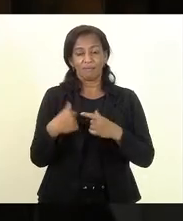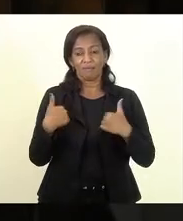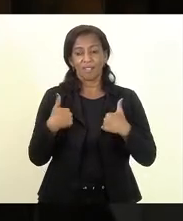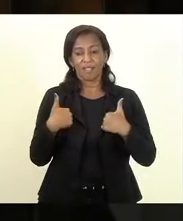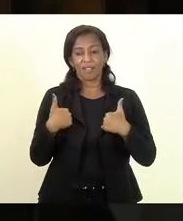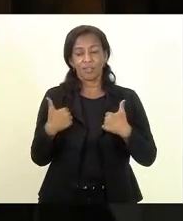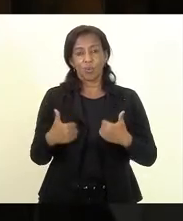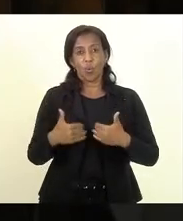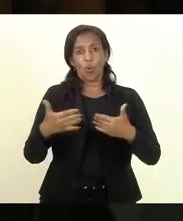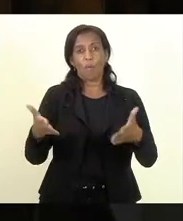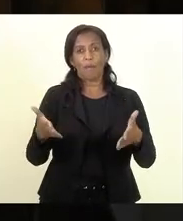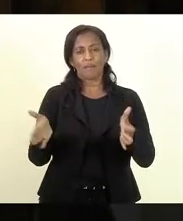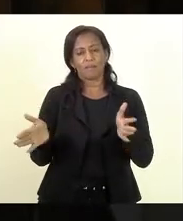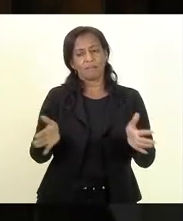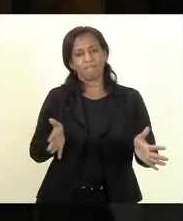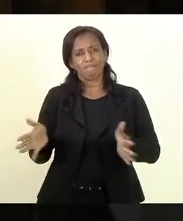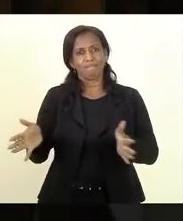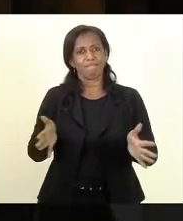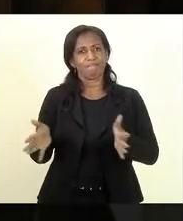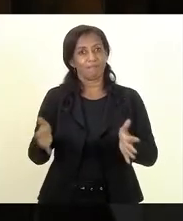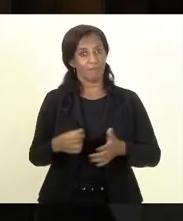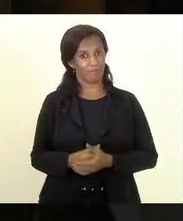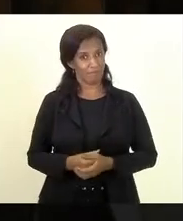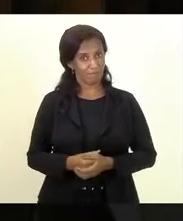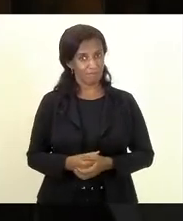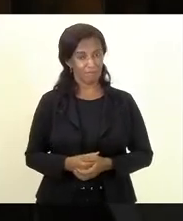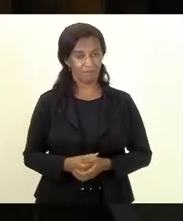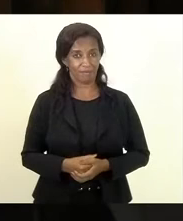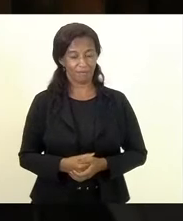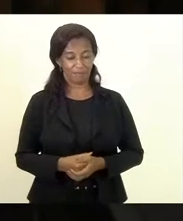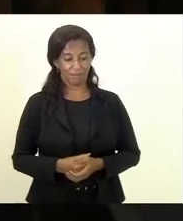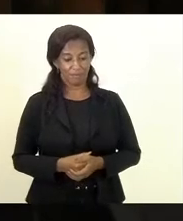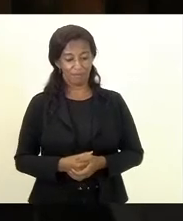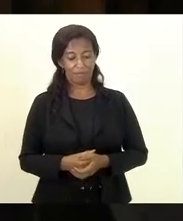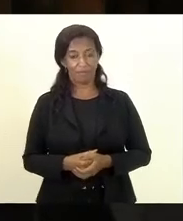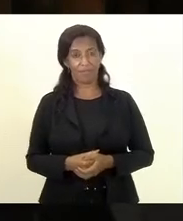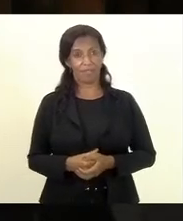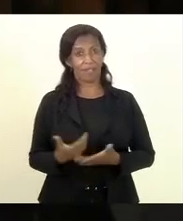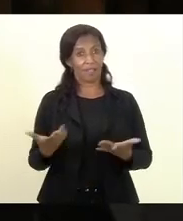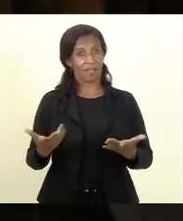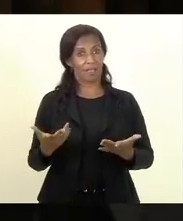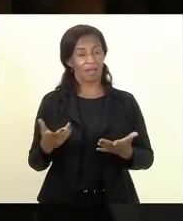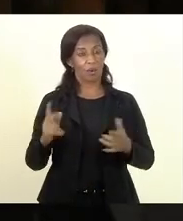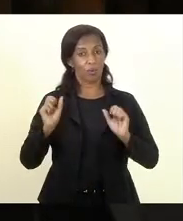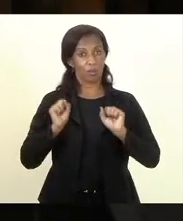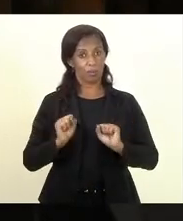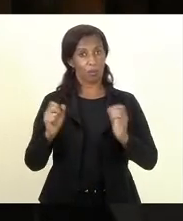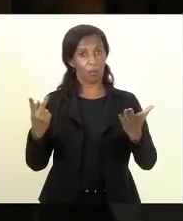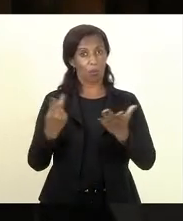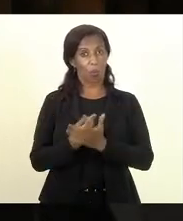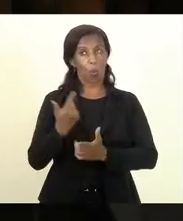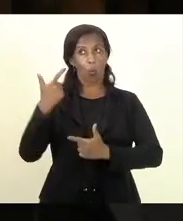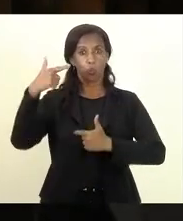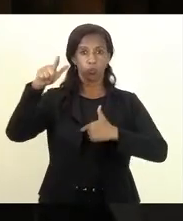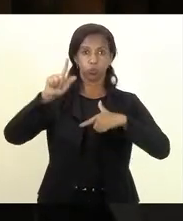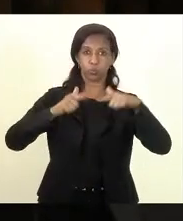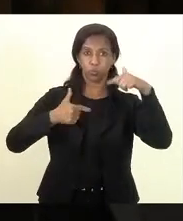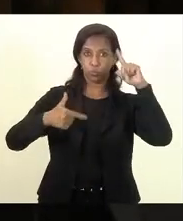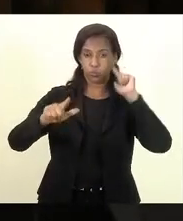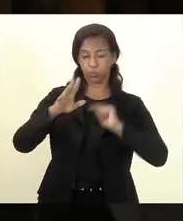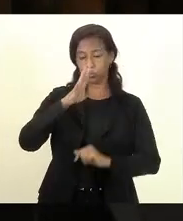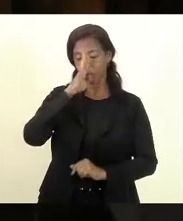se movimentar, volto a dizer, em relação a possíveis outras